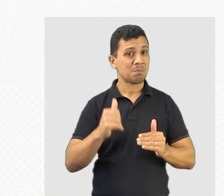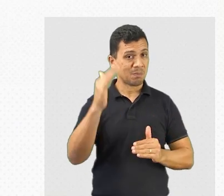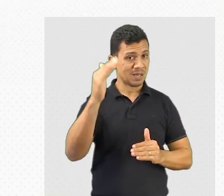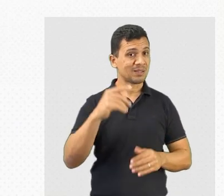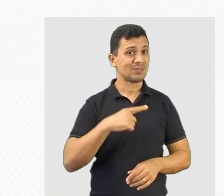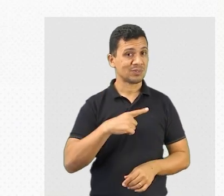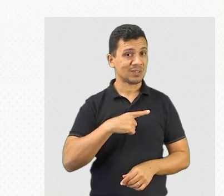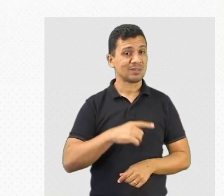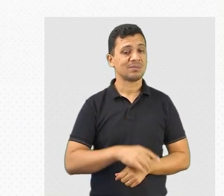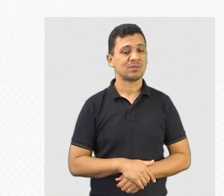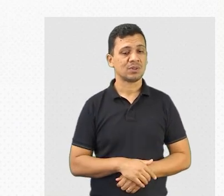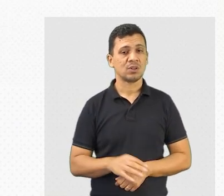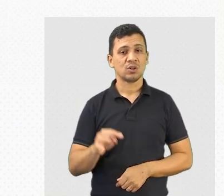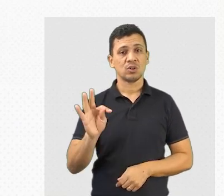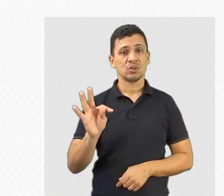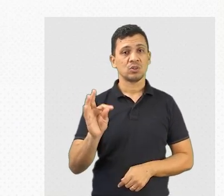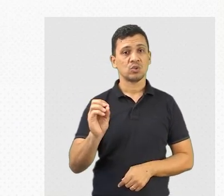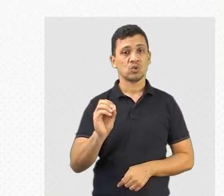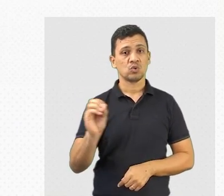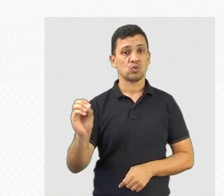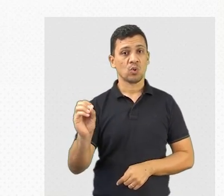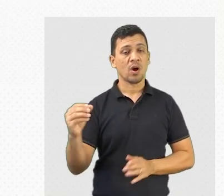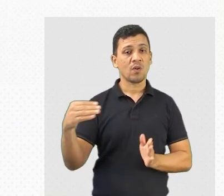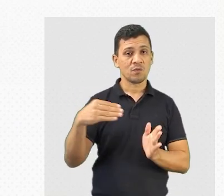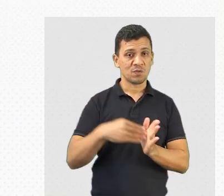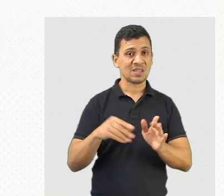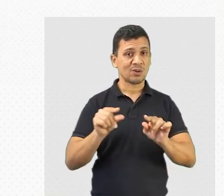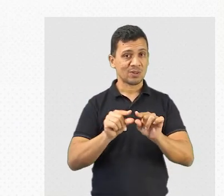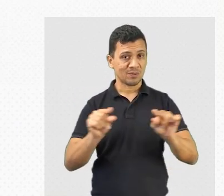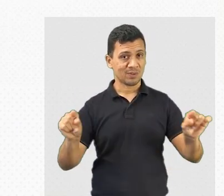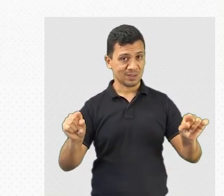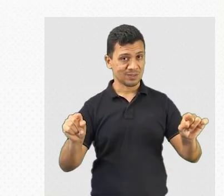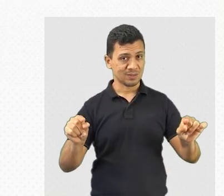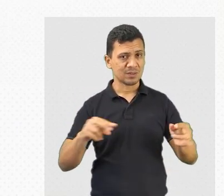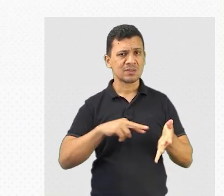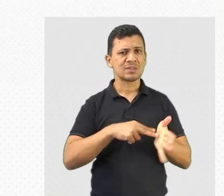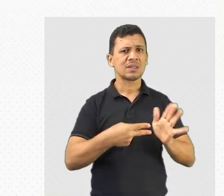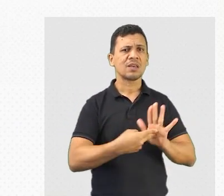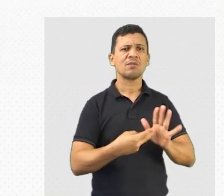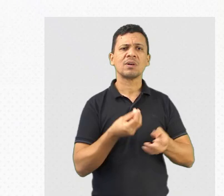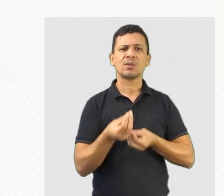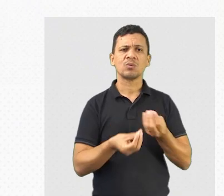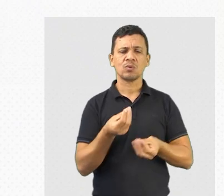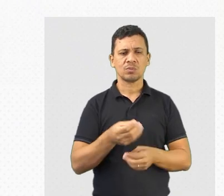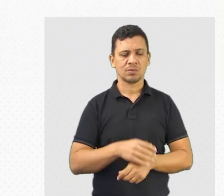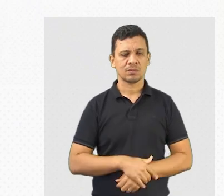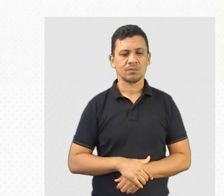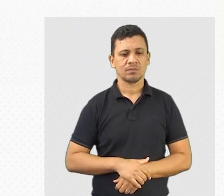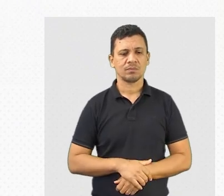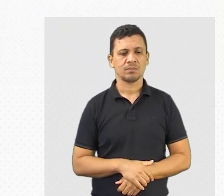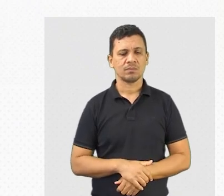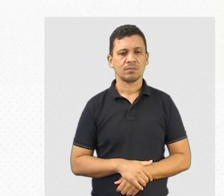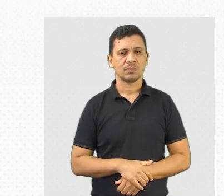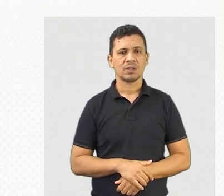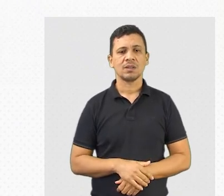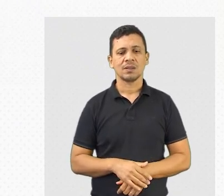Se você coloca o too no final de uma frase, o significado dele pode ser